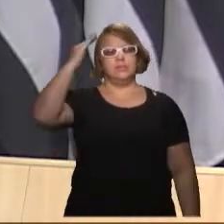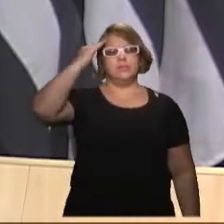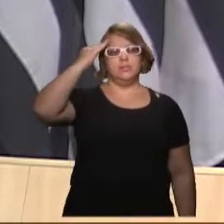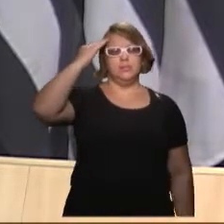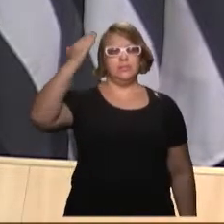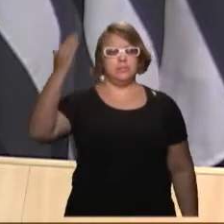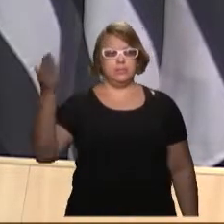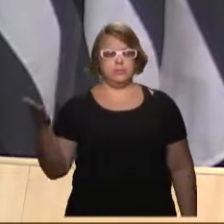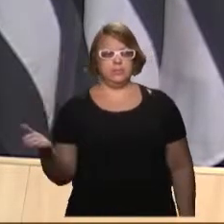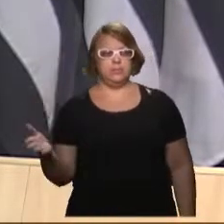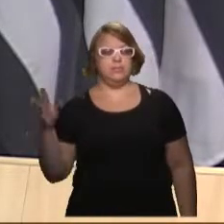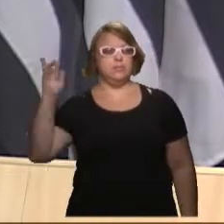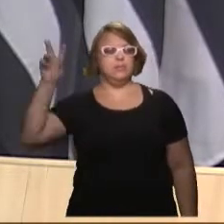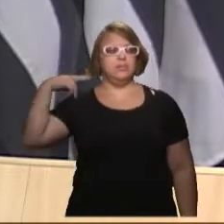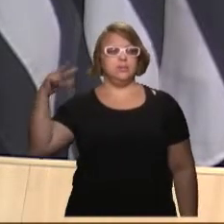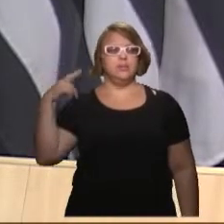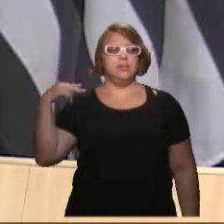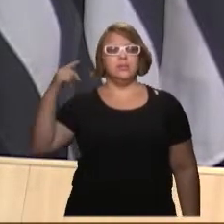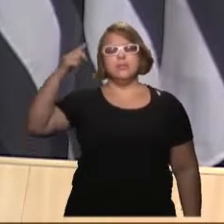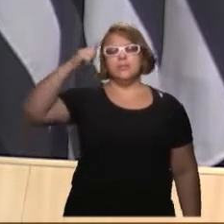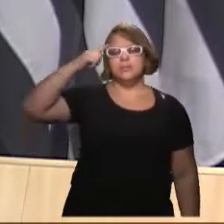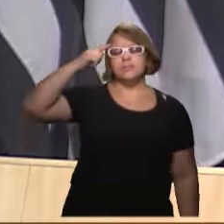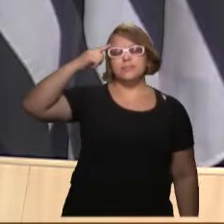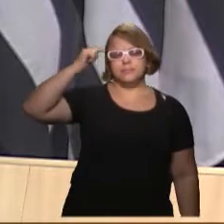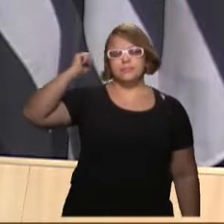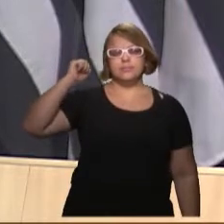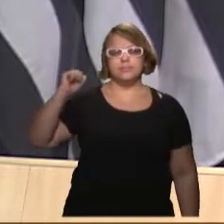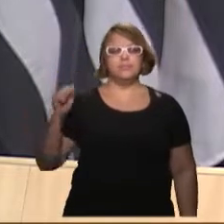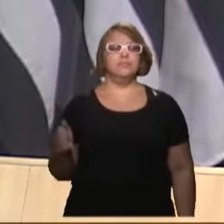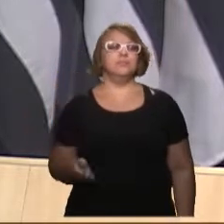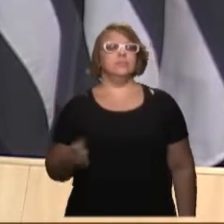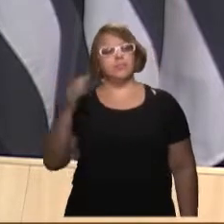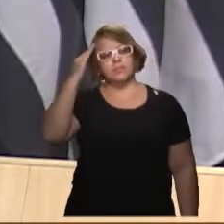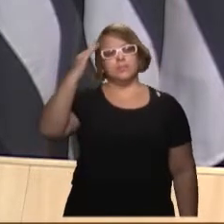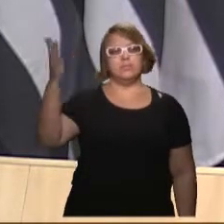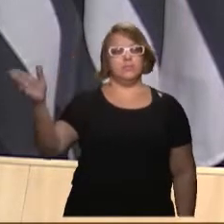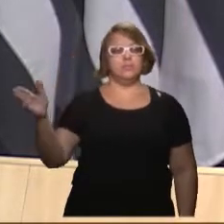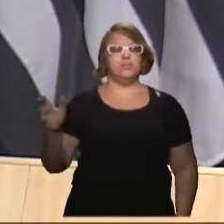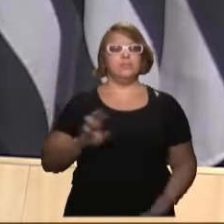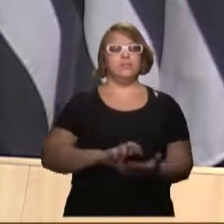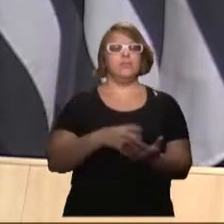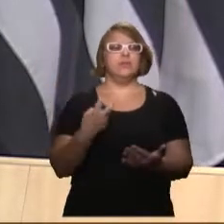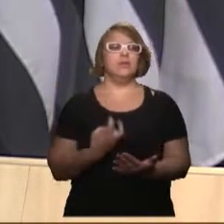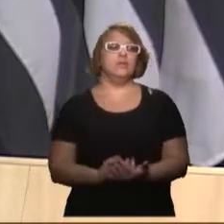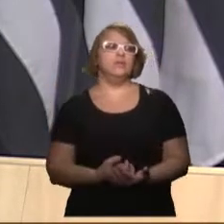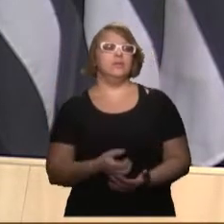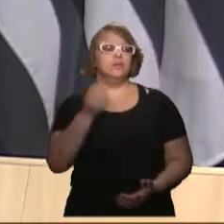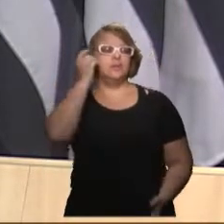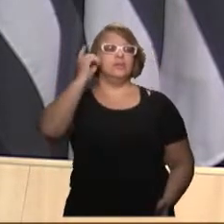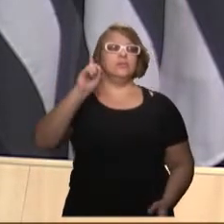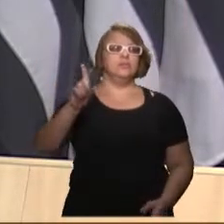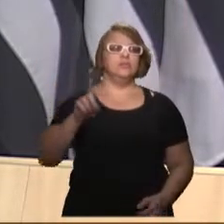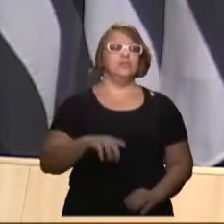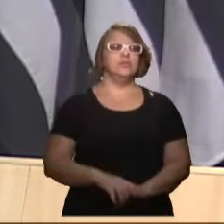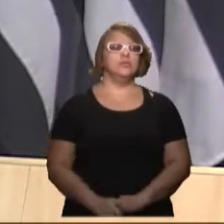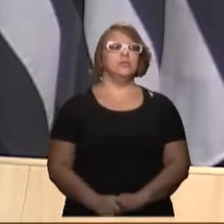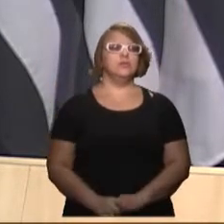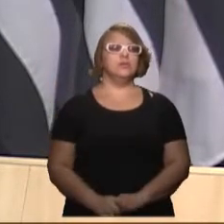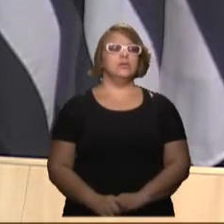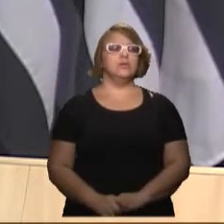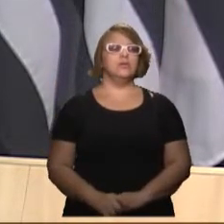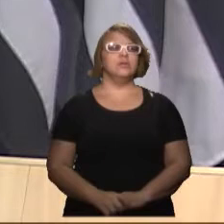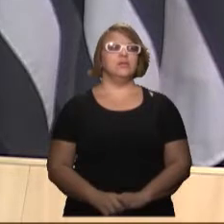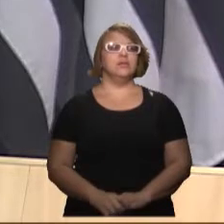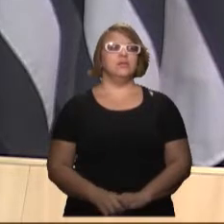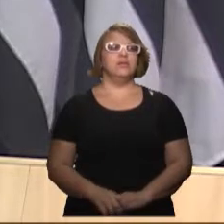compreensão, agradeço inclusive a inversão da ordem do dia, e eu não troquei jamais e não fiz nada que